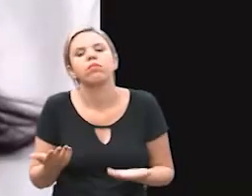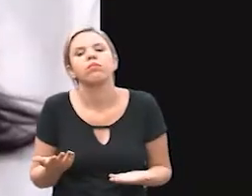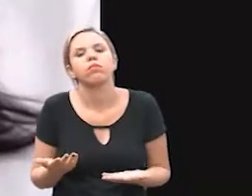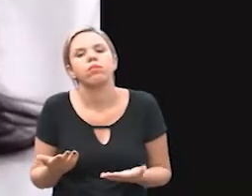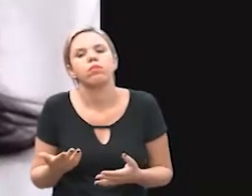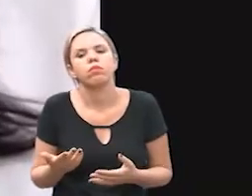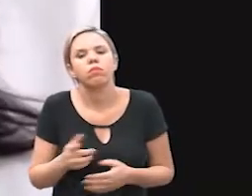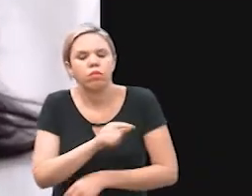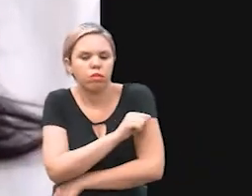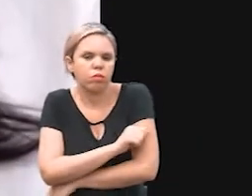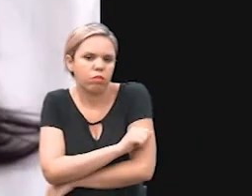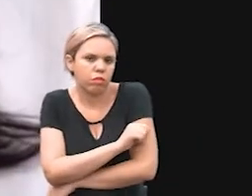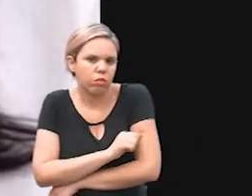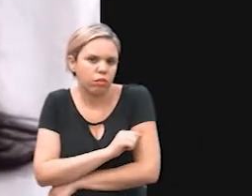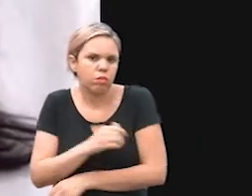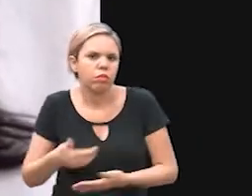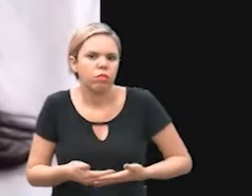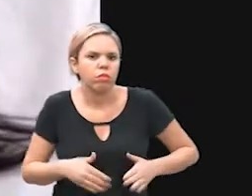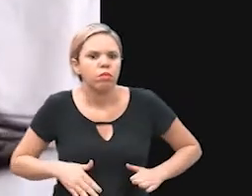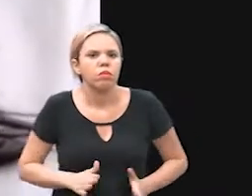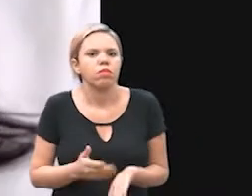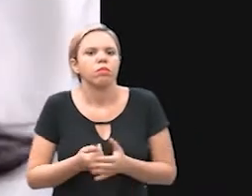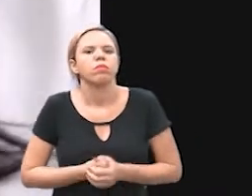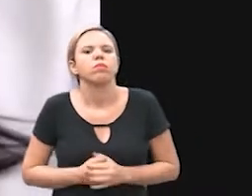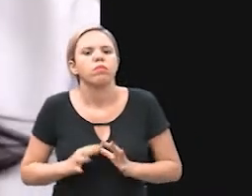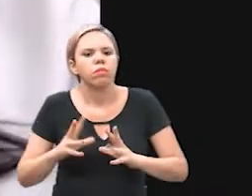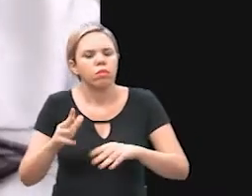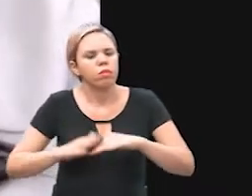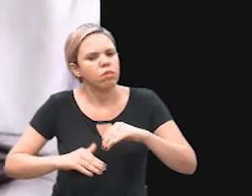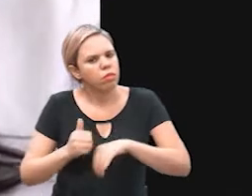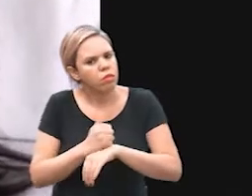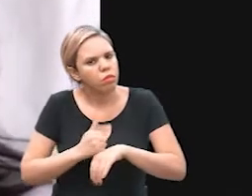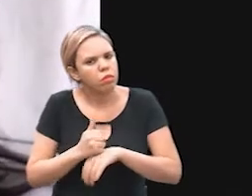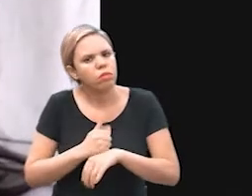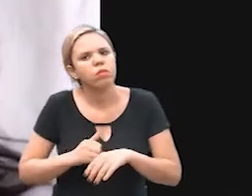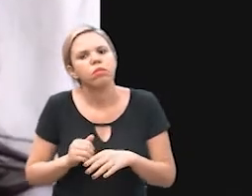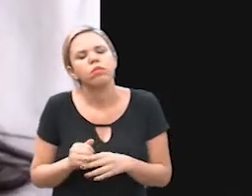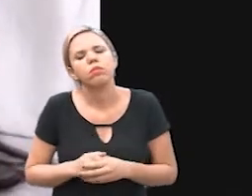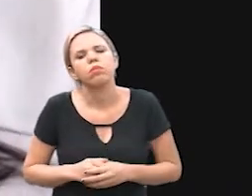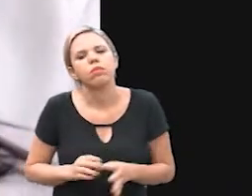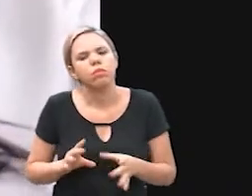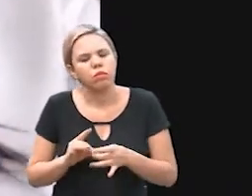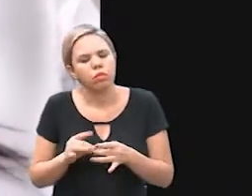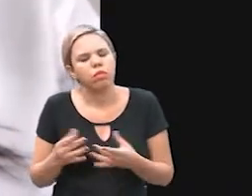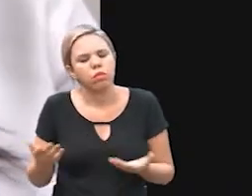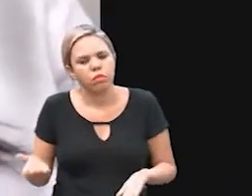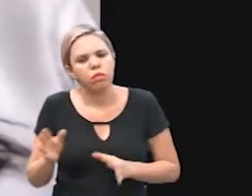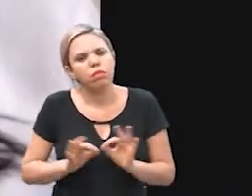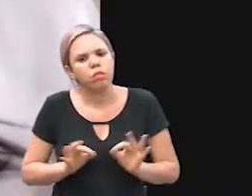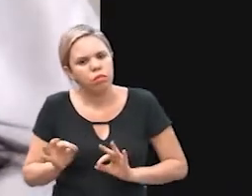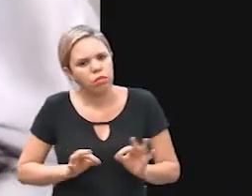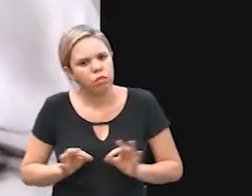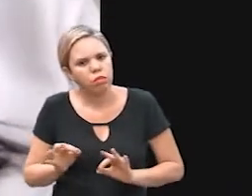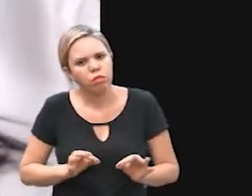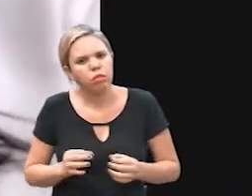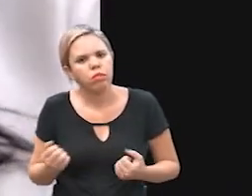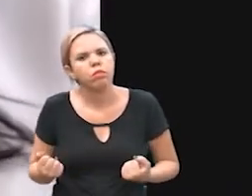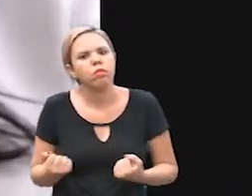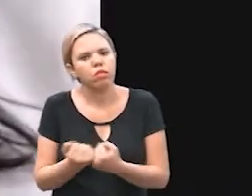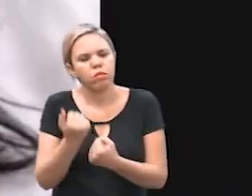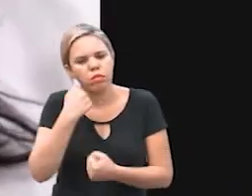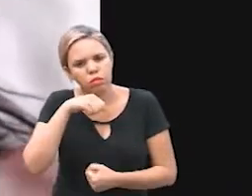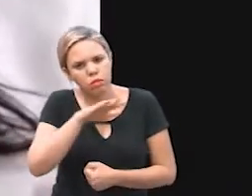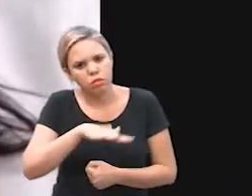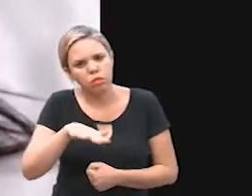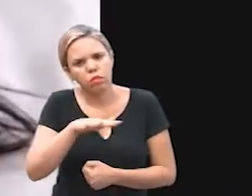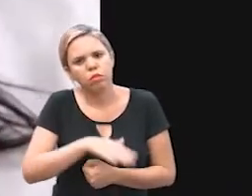de enfermagem, quando o bebê nasce, todos os profissionais do alojamento conjunto, eles estão, né, preparados para dar esse suporte para a